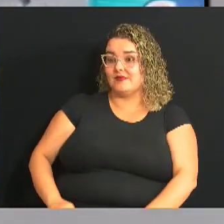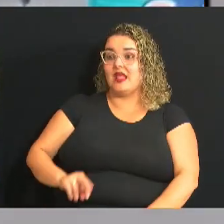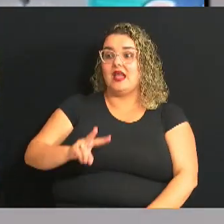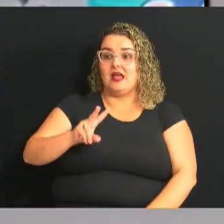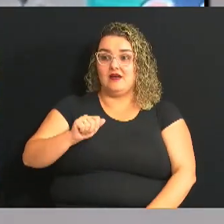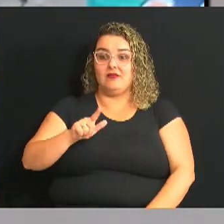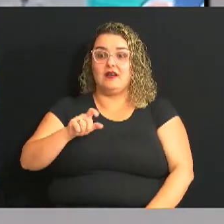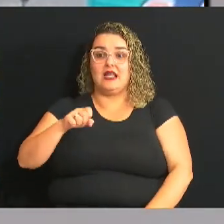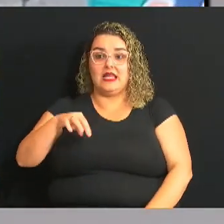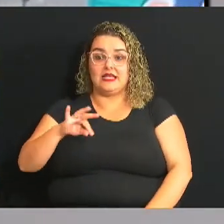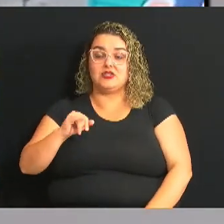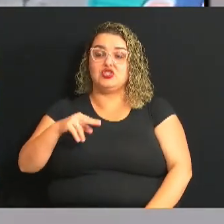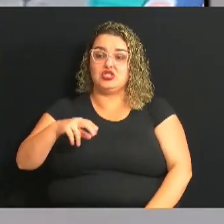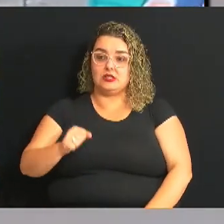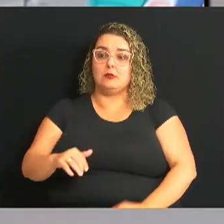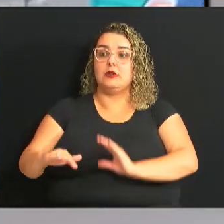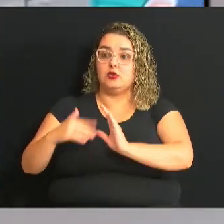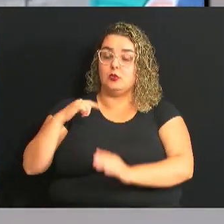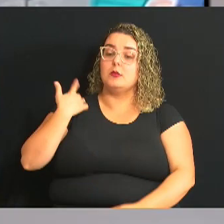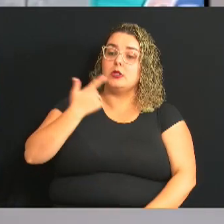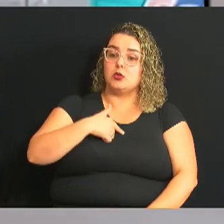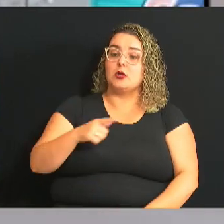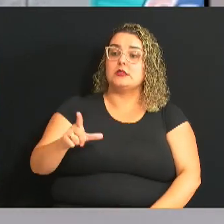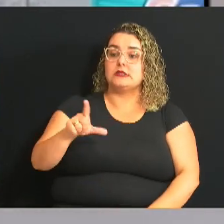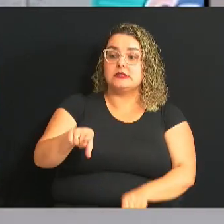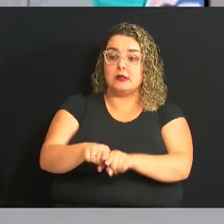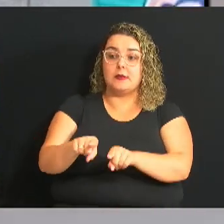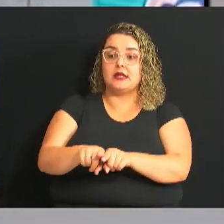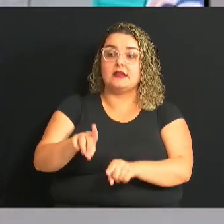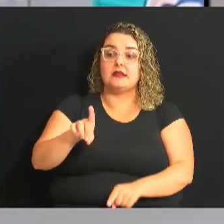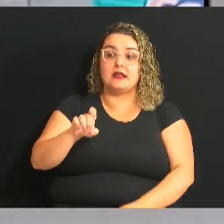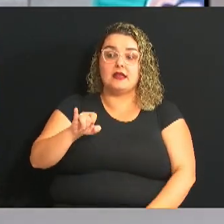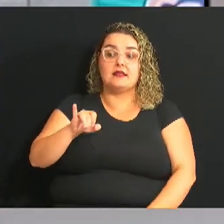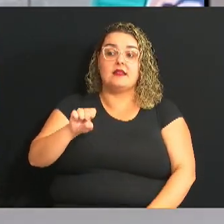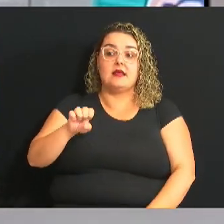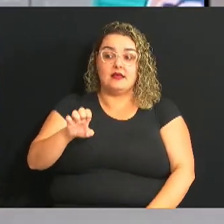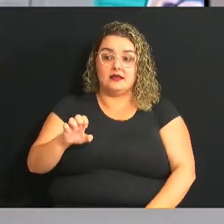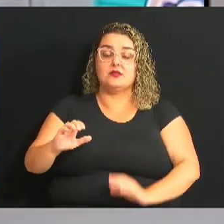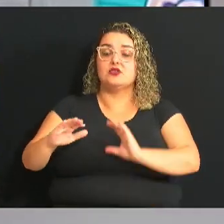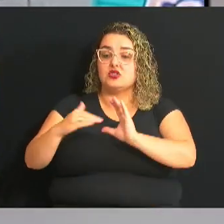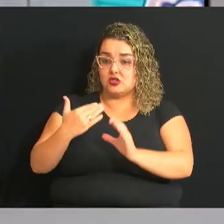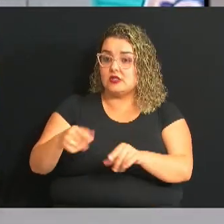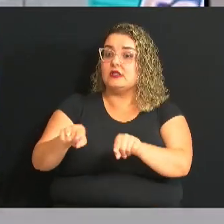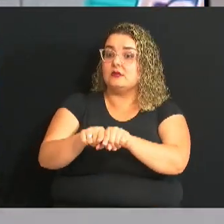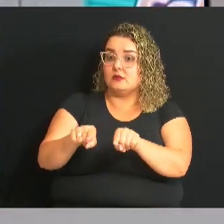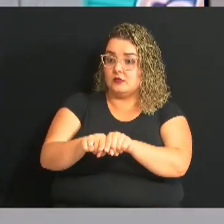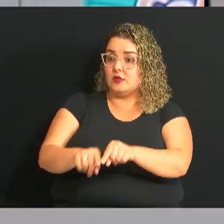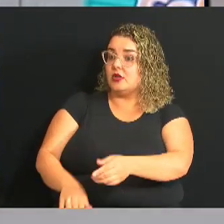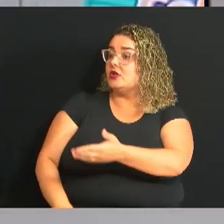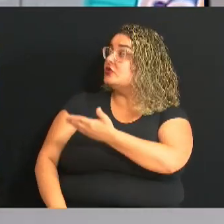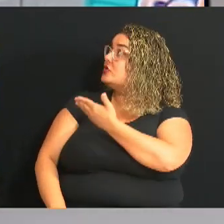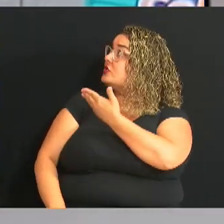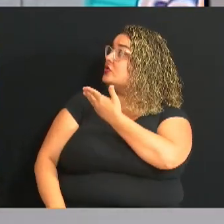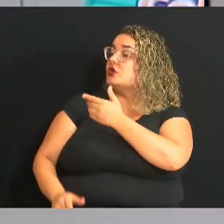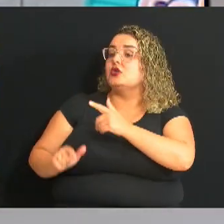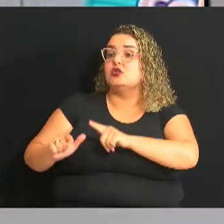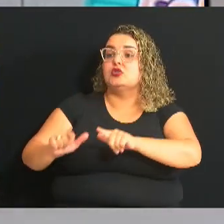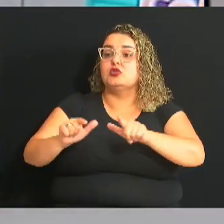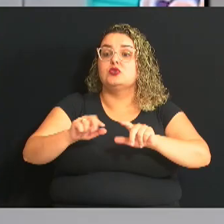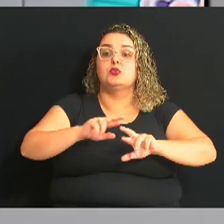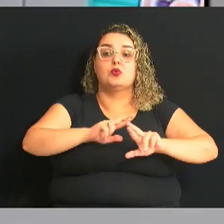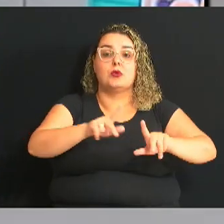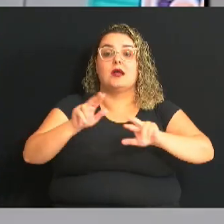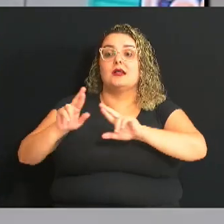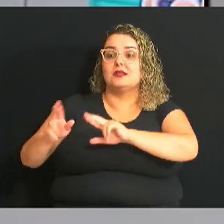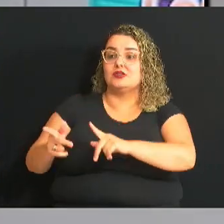para a gente, tem o registro também da Deise Martins, nos enviaram aí de pontos diferentes. E